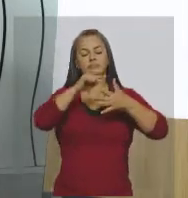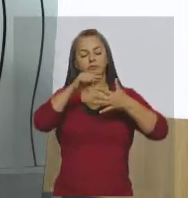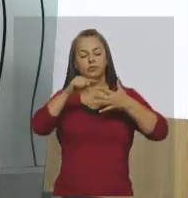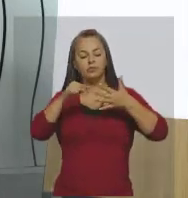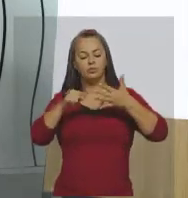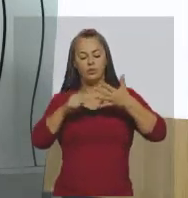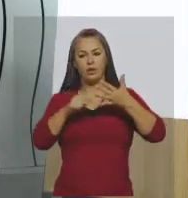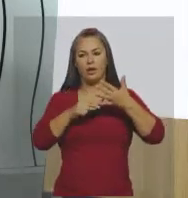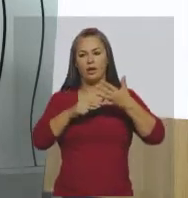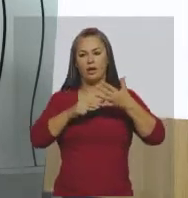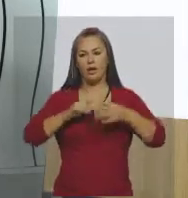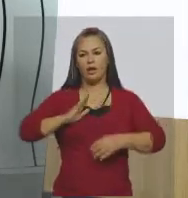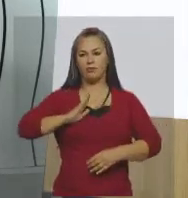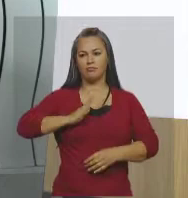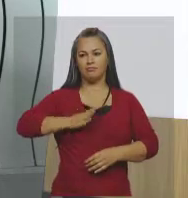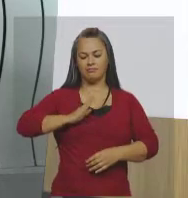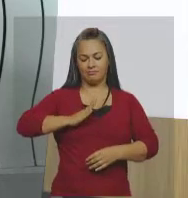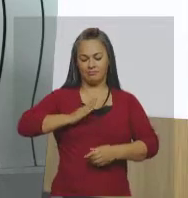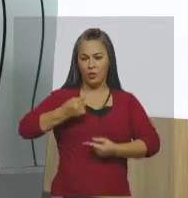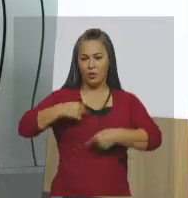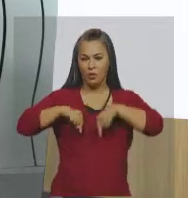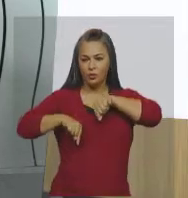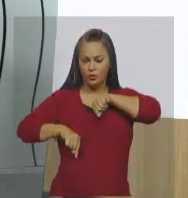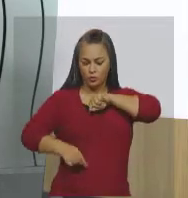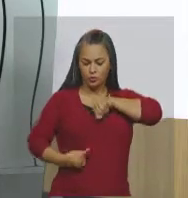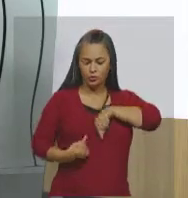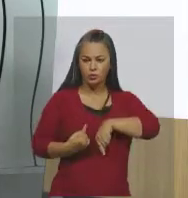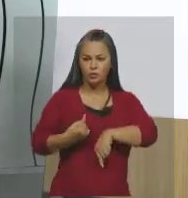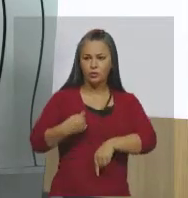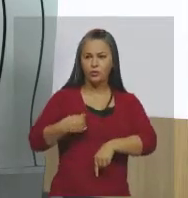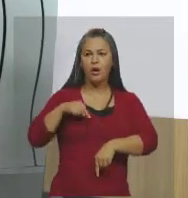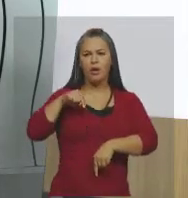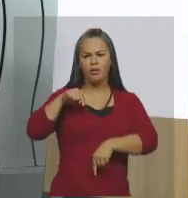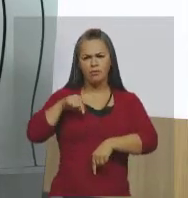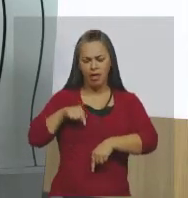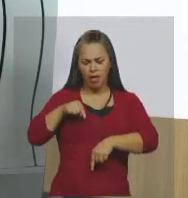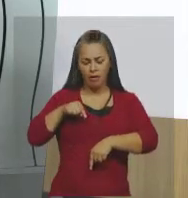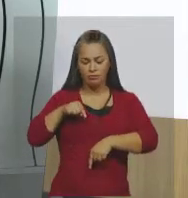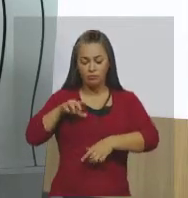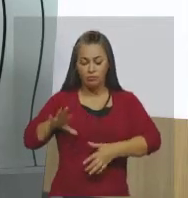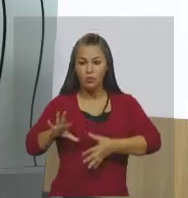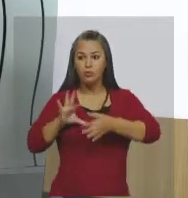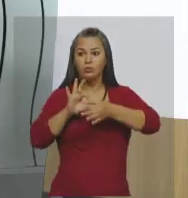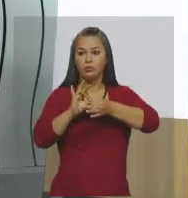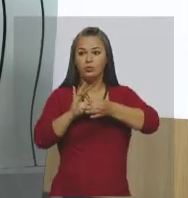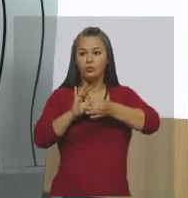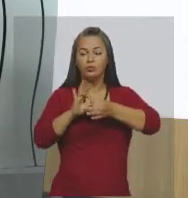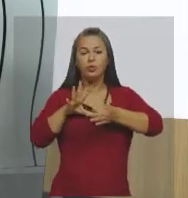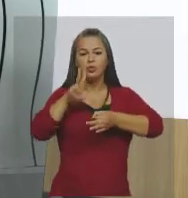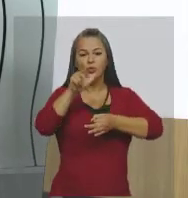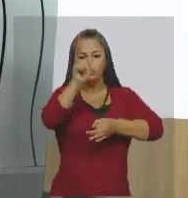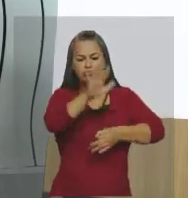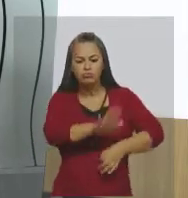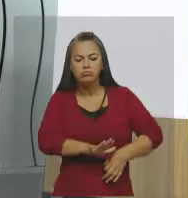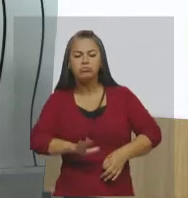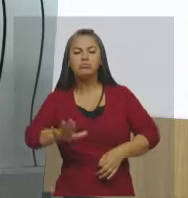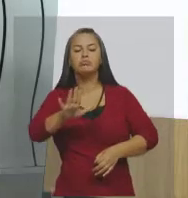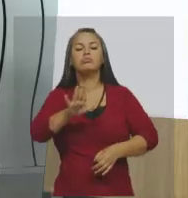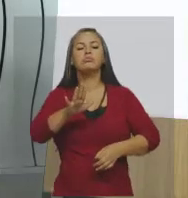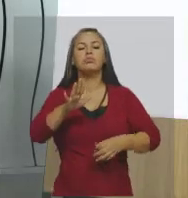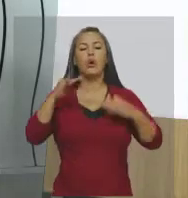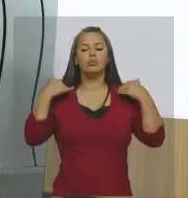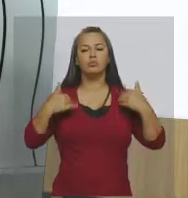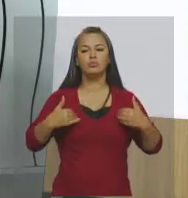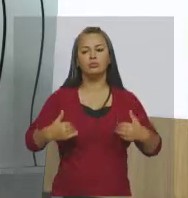ele interliga todos esses sistemas, porque afinal de contas o sistema cardiovascular é um sistema que está